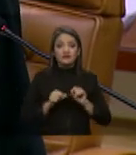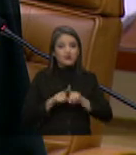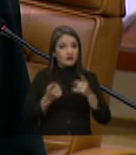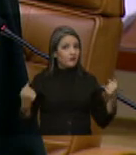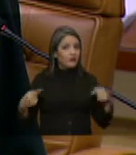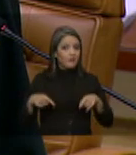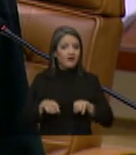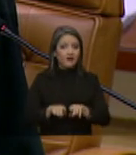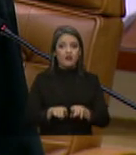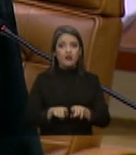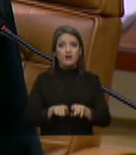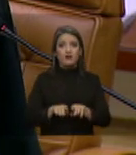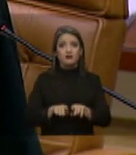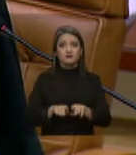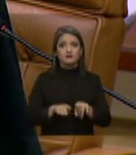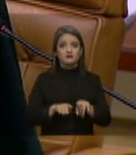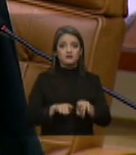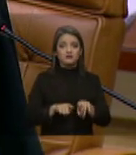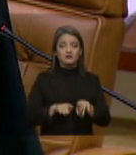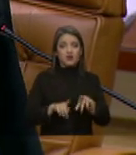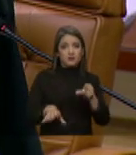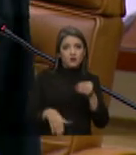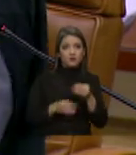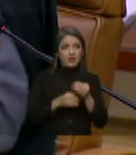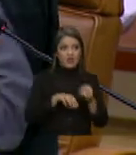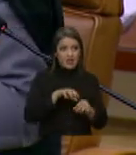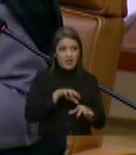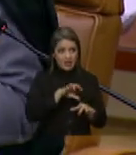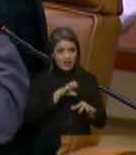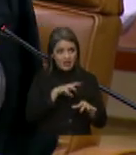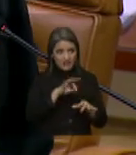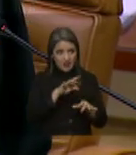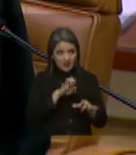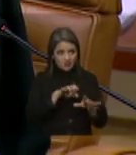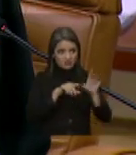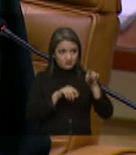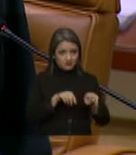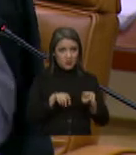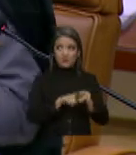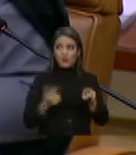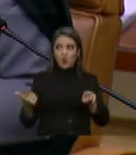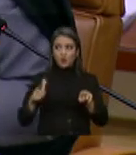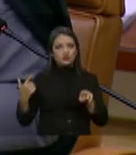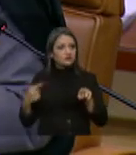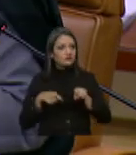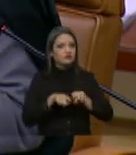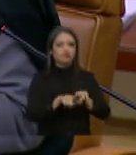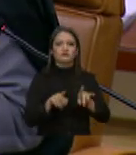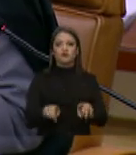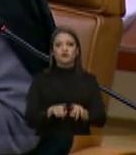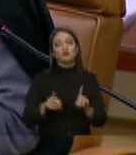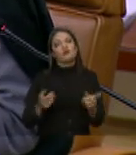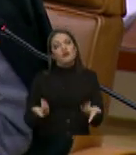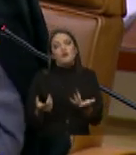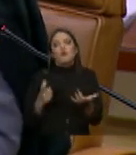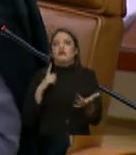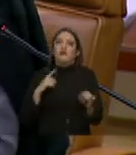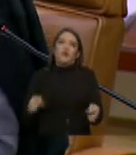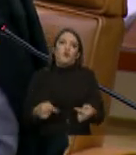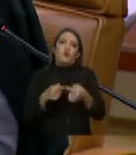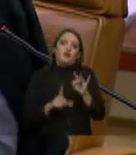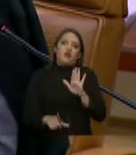não só complementar mas paralela ao emilate desde que obviamente é previstas na legislação brasileira O